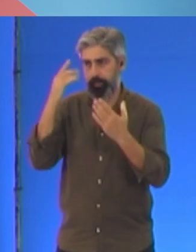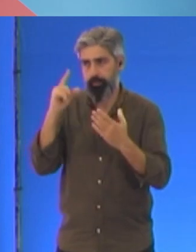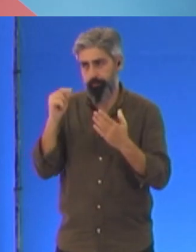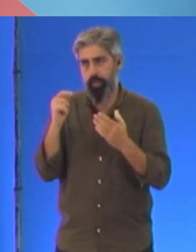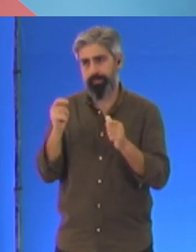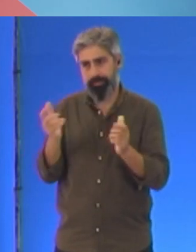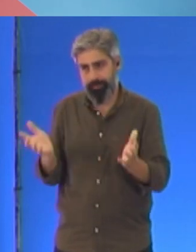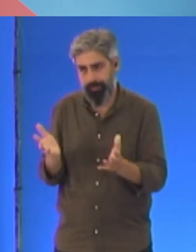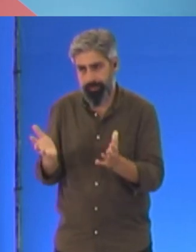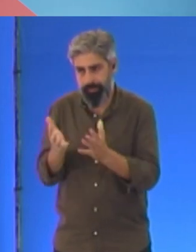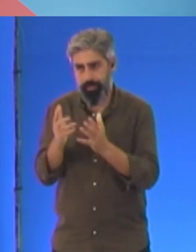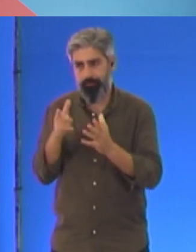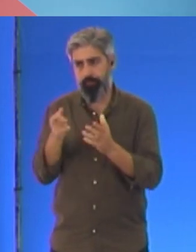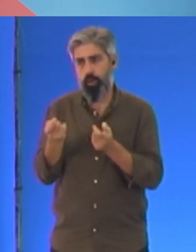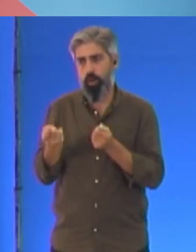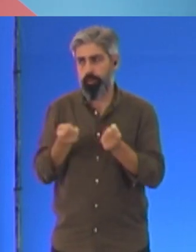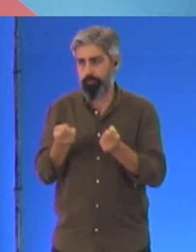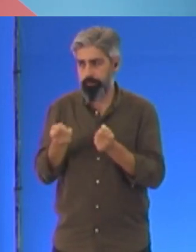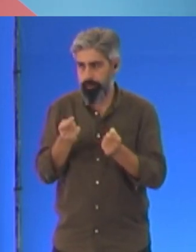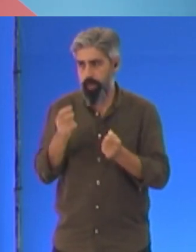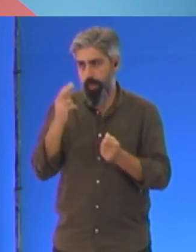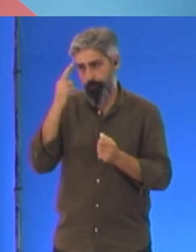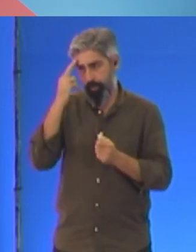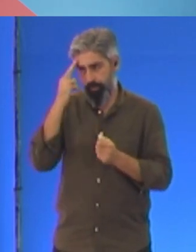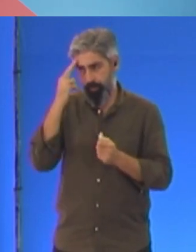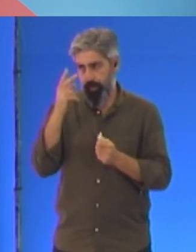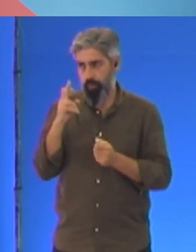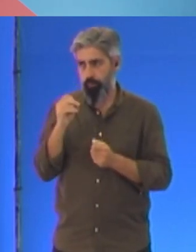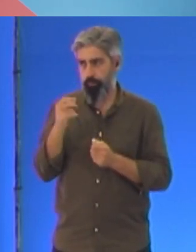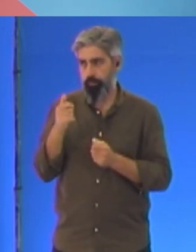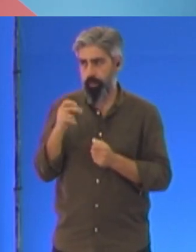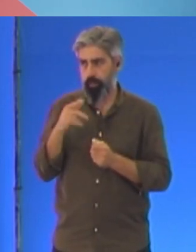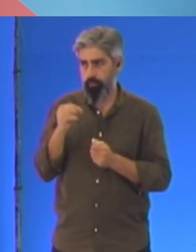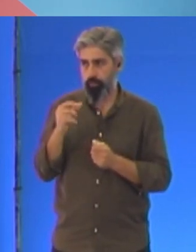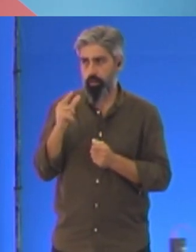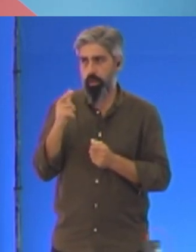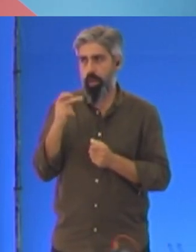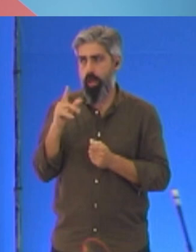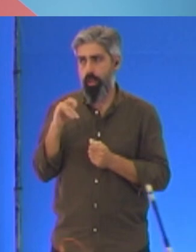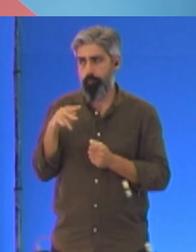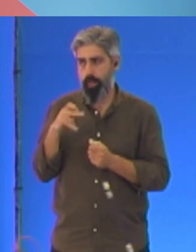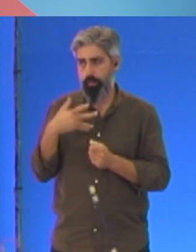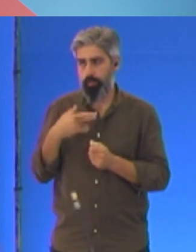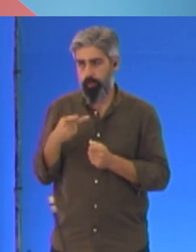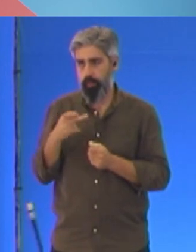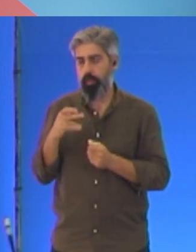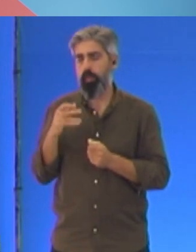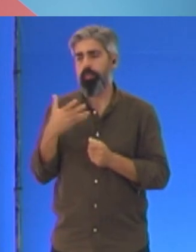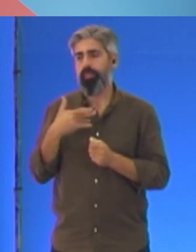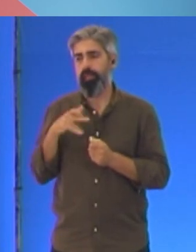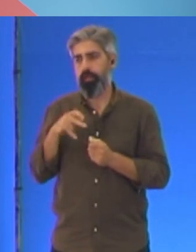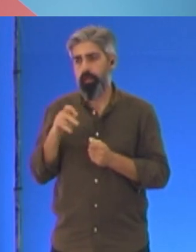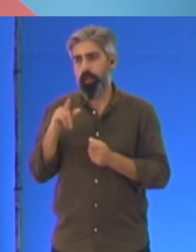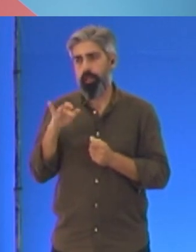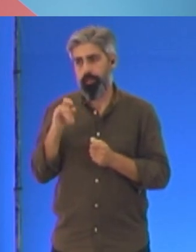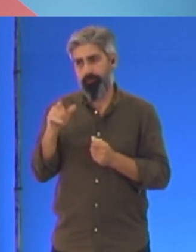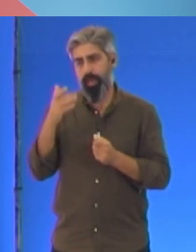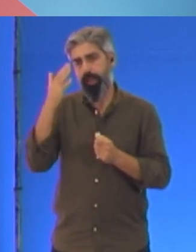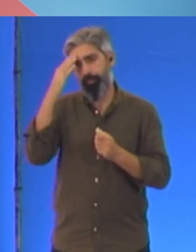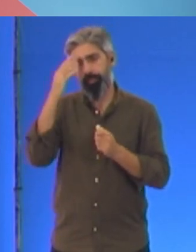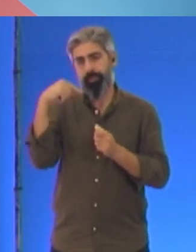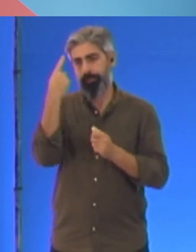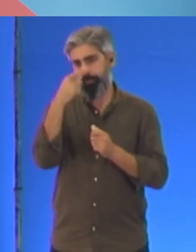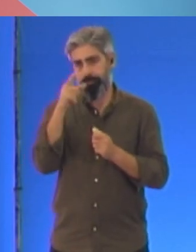um incentivo à organização da Madeira ao Roberto Almada e a Dina letra que encabeçam a nossa candidatura às próximas eleições